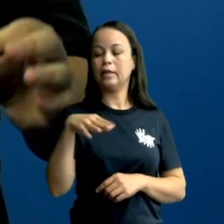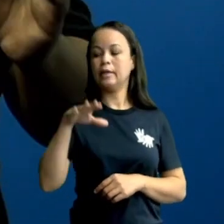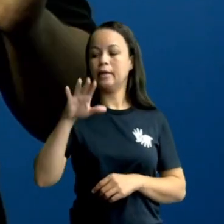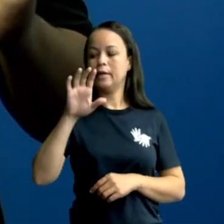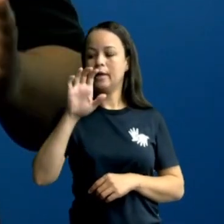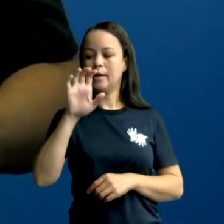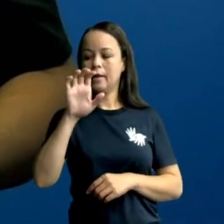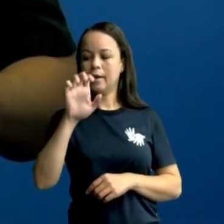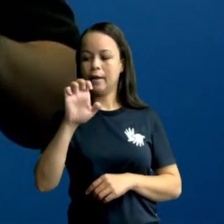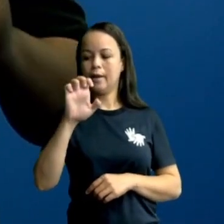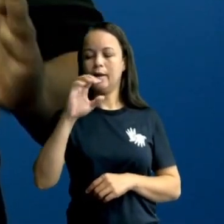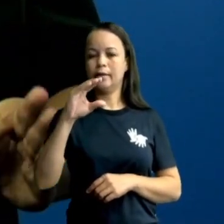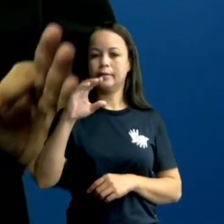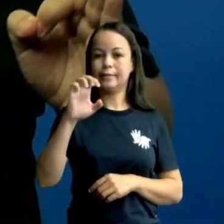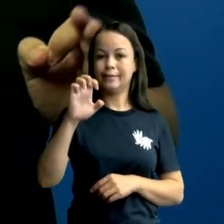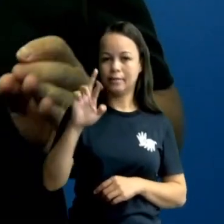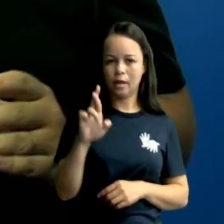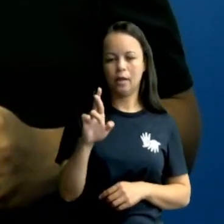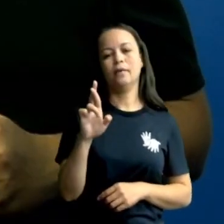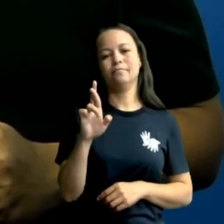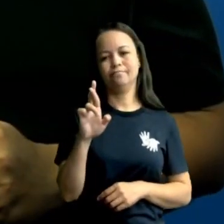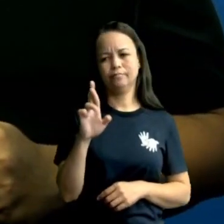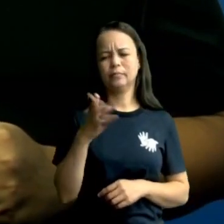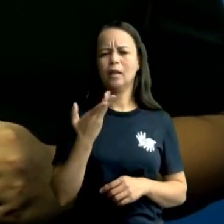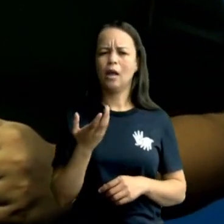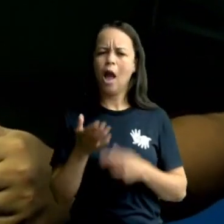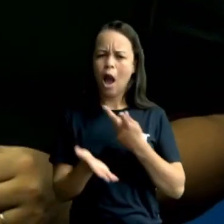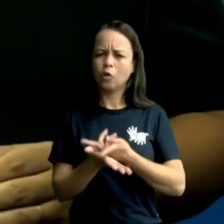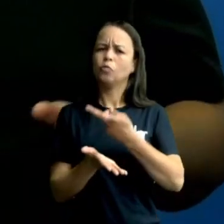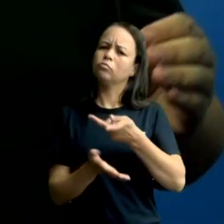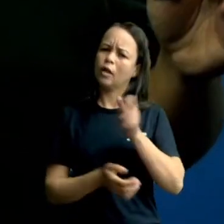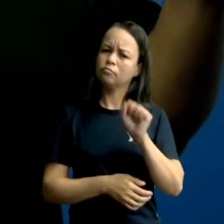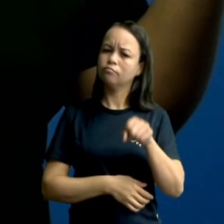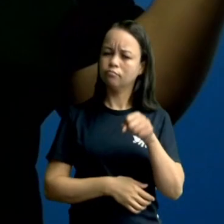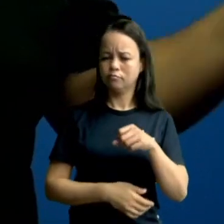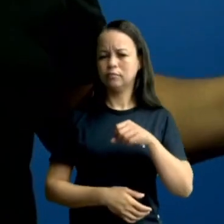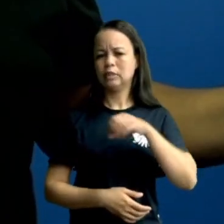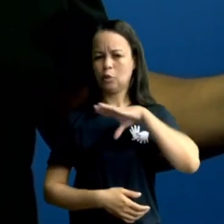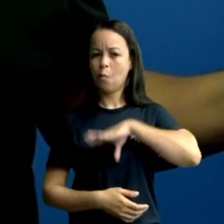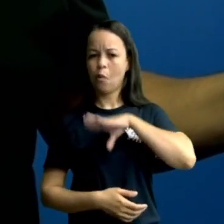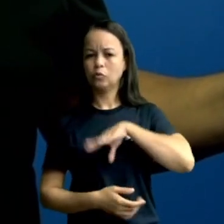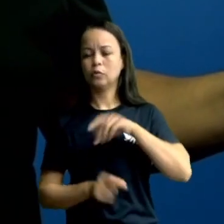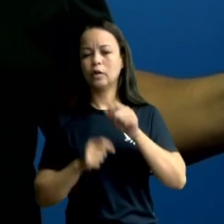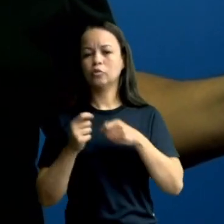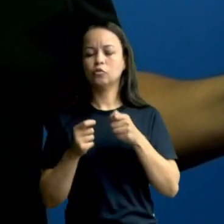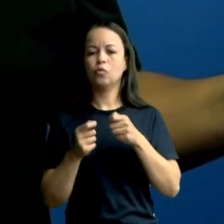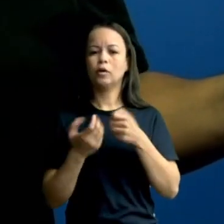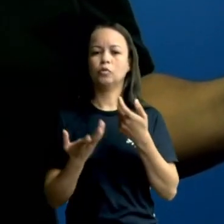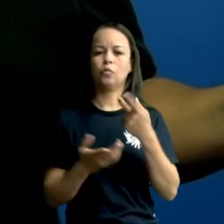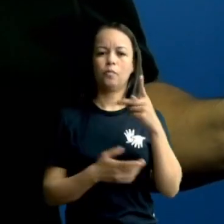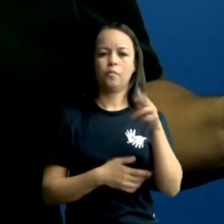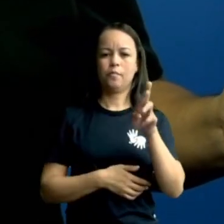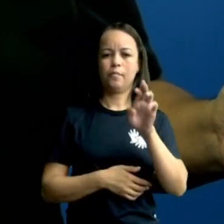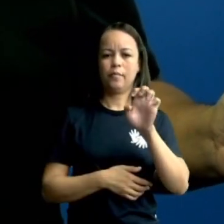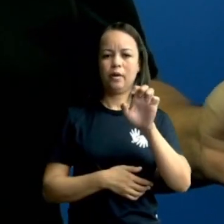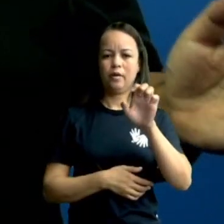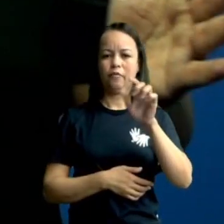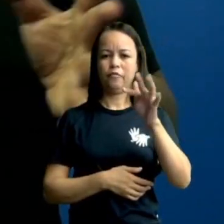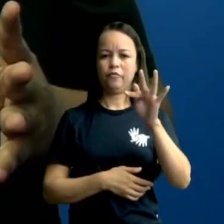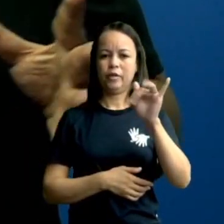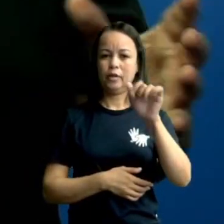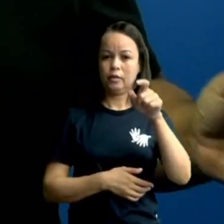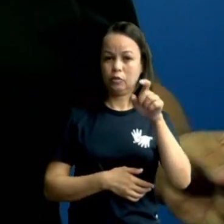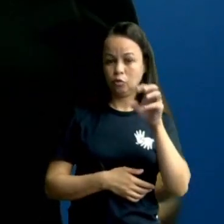gente. Acontece sim esse fenômeno na língua portuguesa, quando um prefixo e um